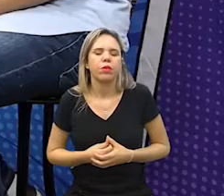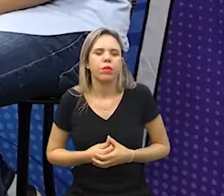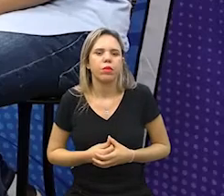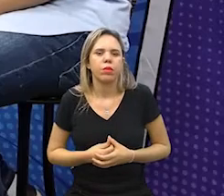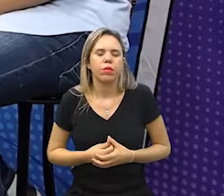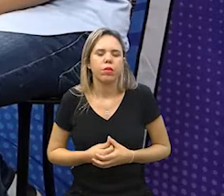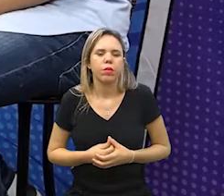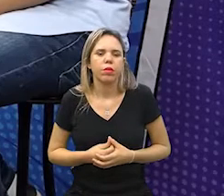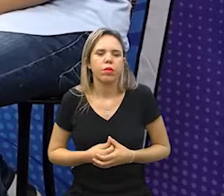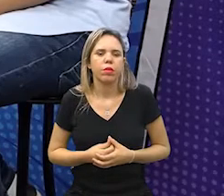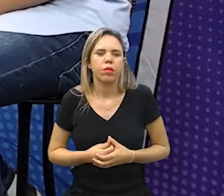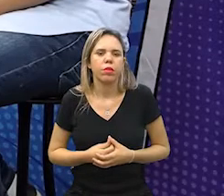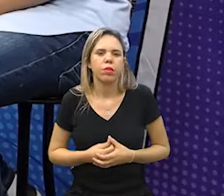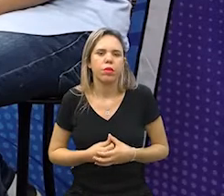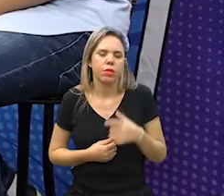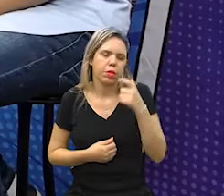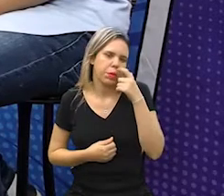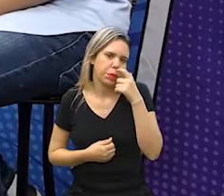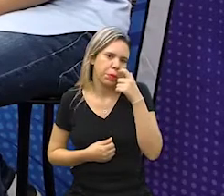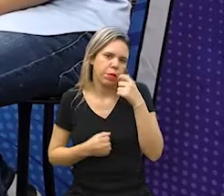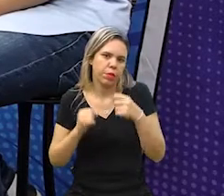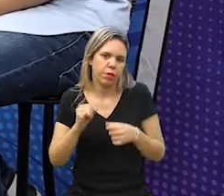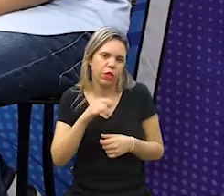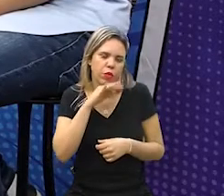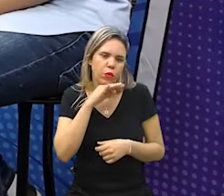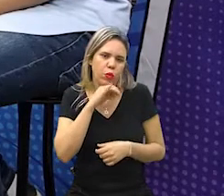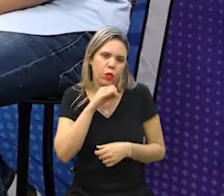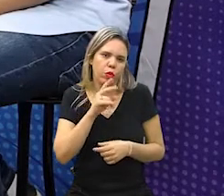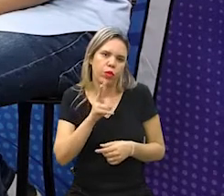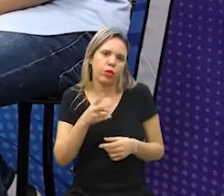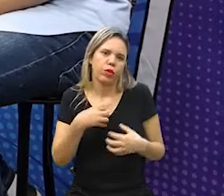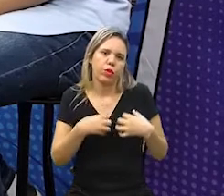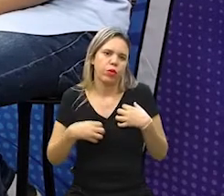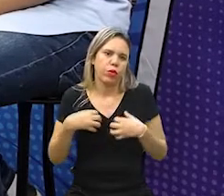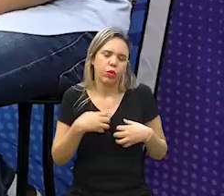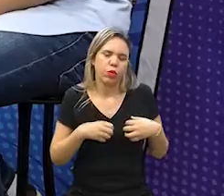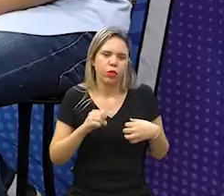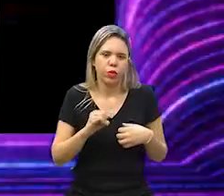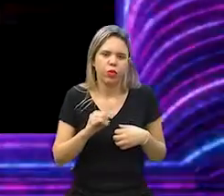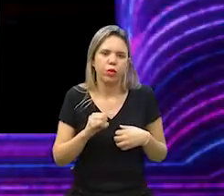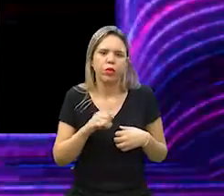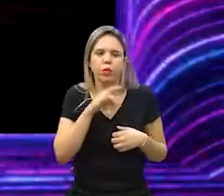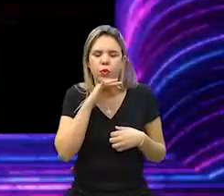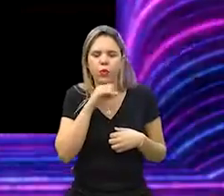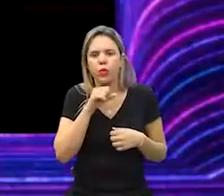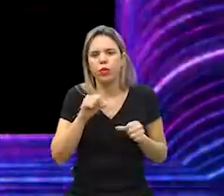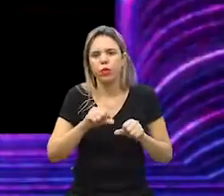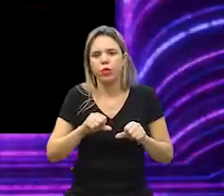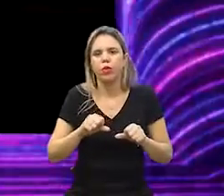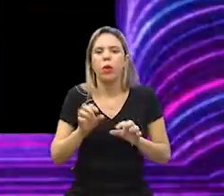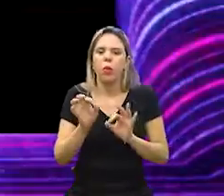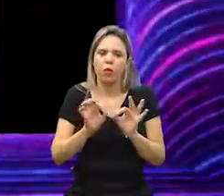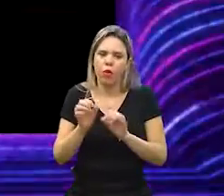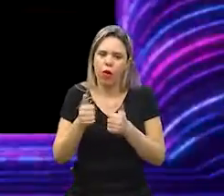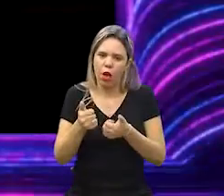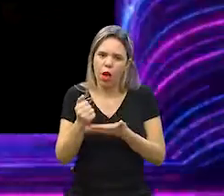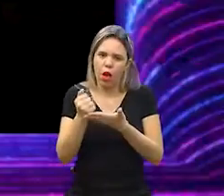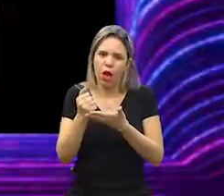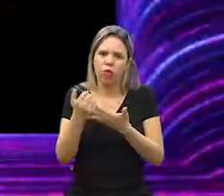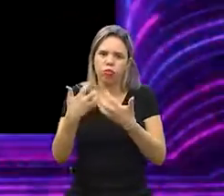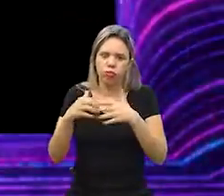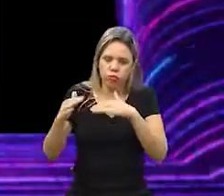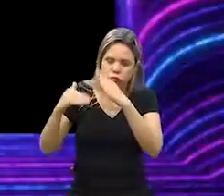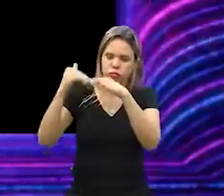Olha, lidar com as críticas, se elas forem ruins, sempre que incomoda um pouco, mas se a crítica ruim for bem feita,